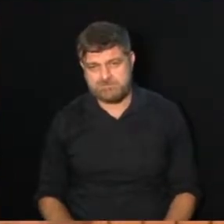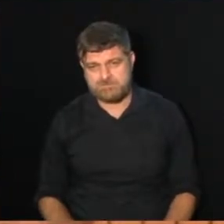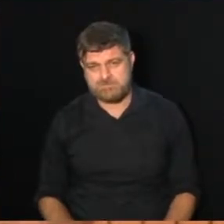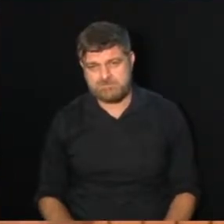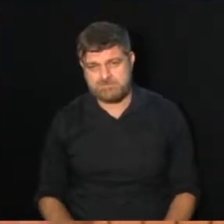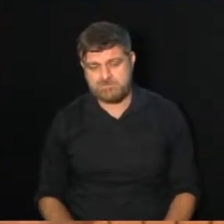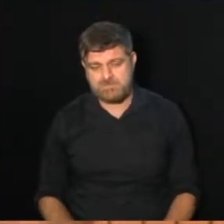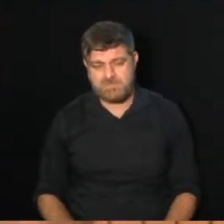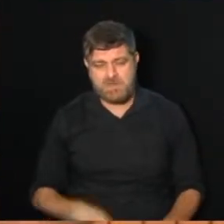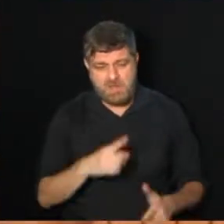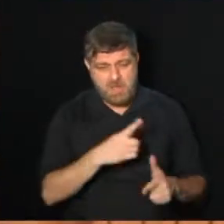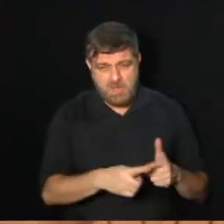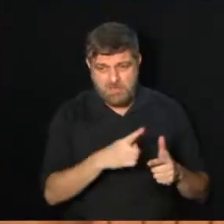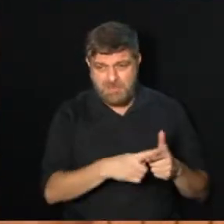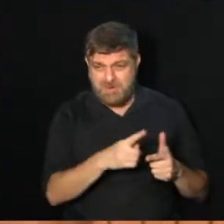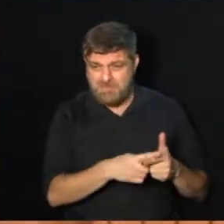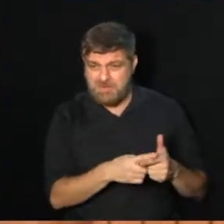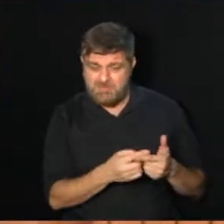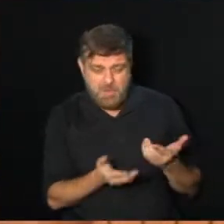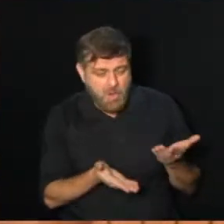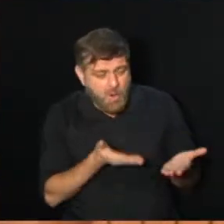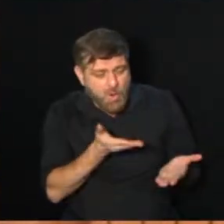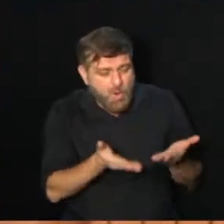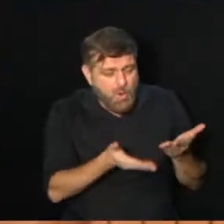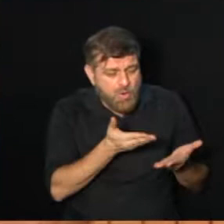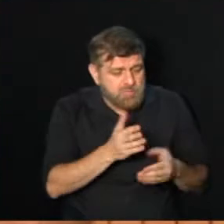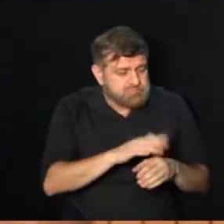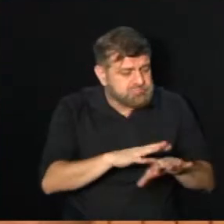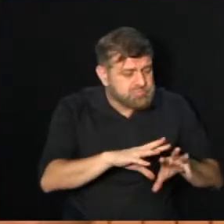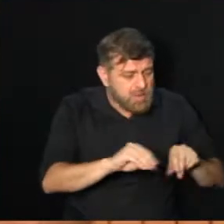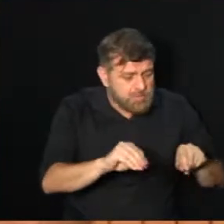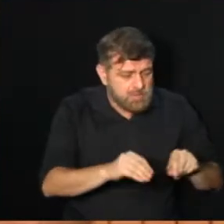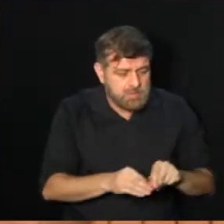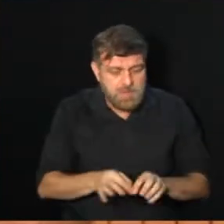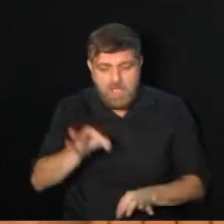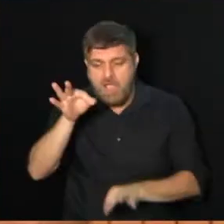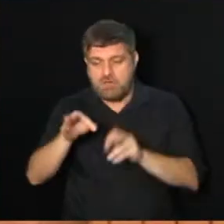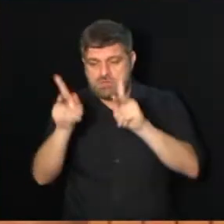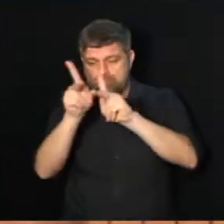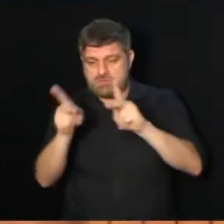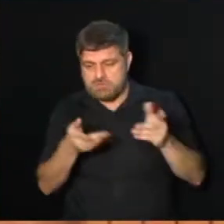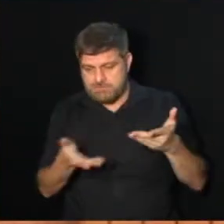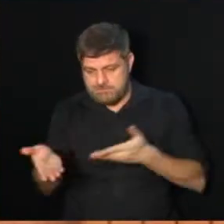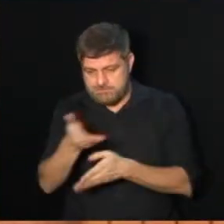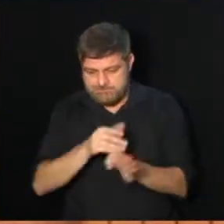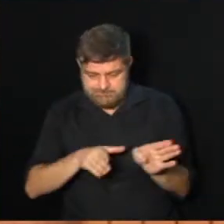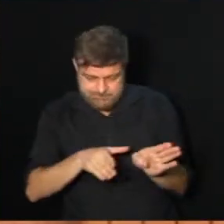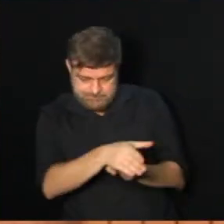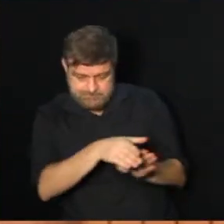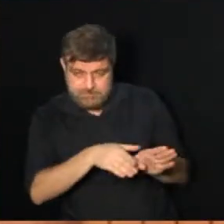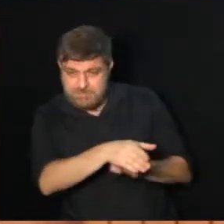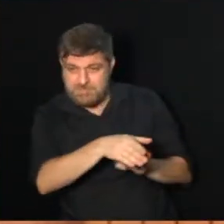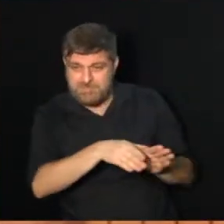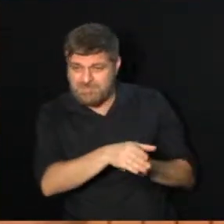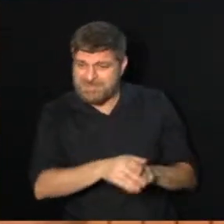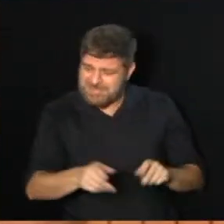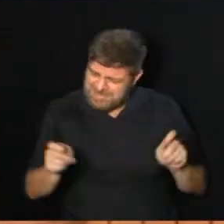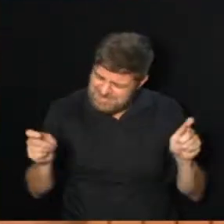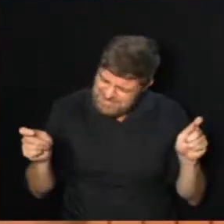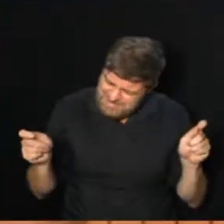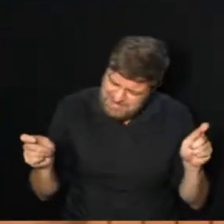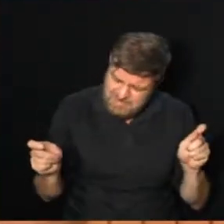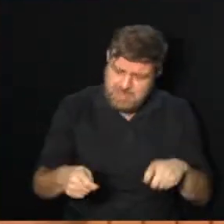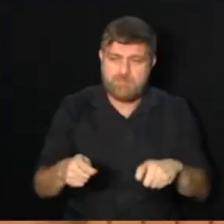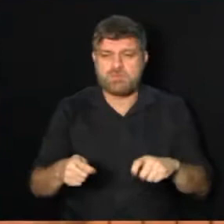tratar os conflitos, a justiça restaurativa nos mostra que é possível, além